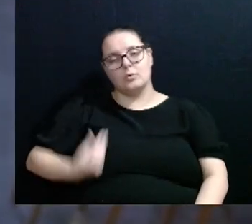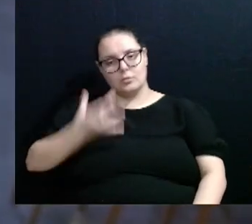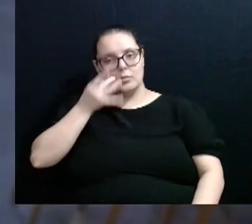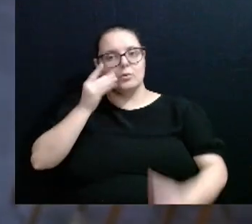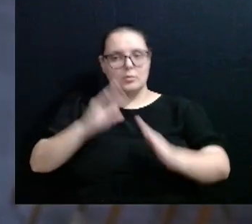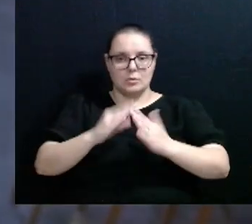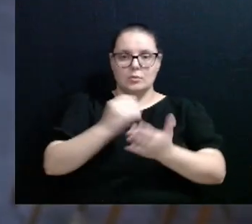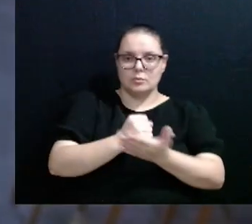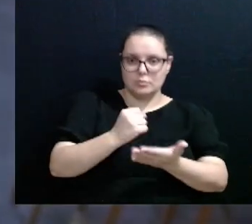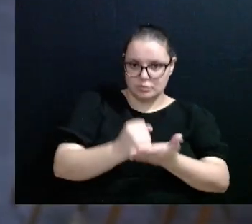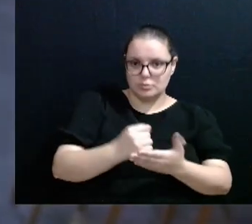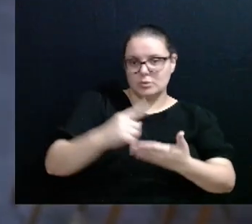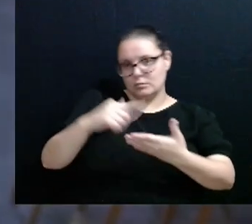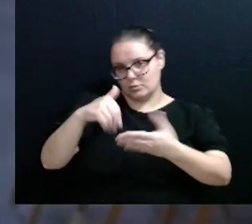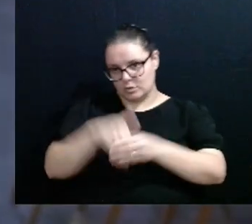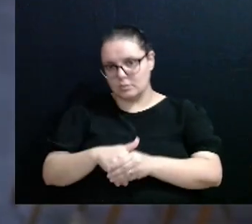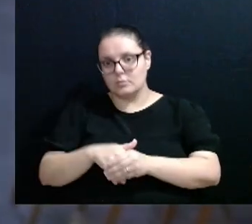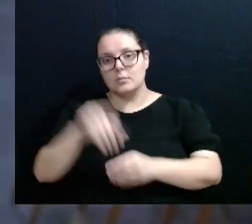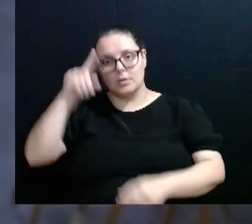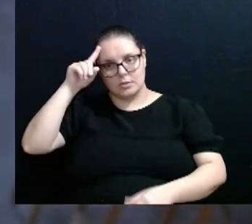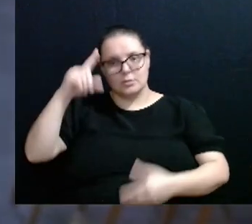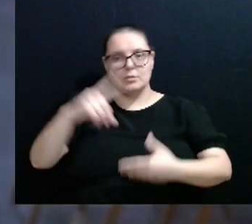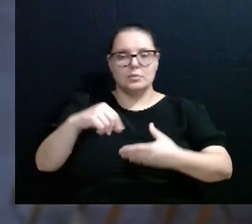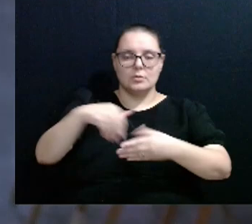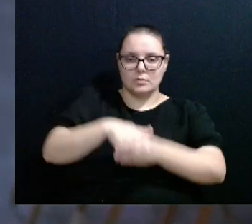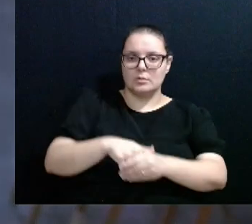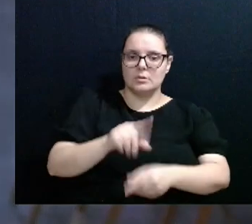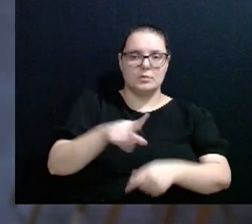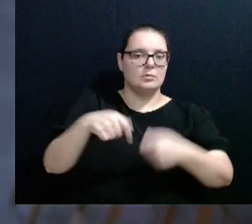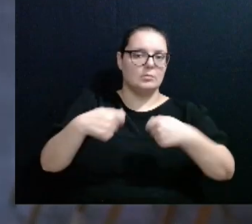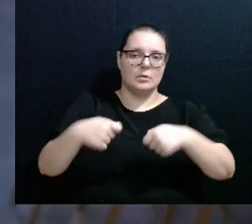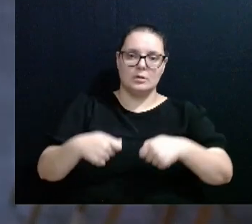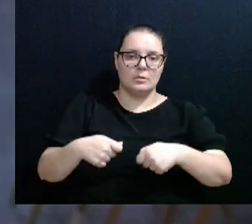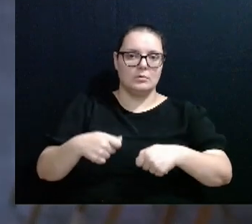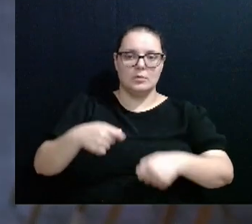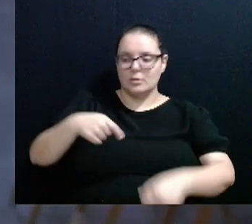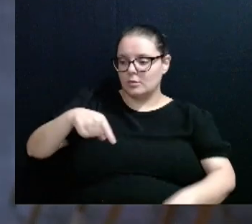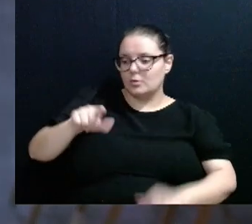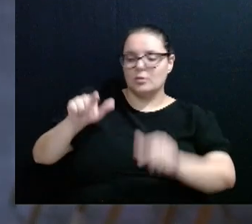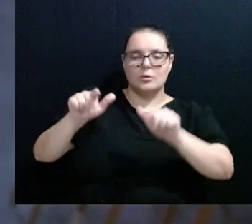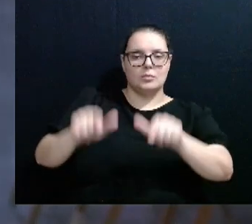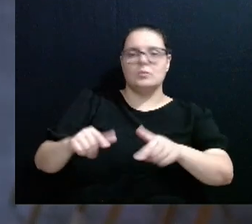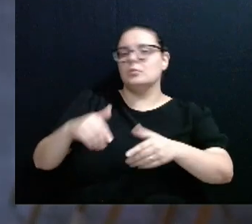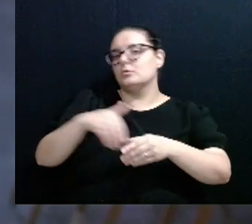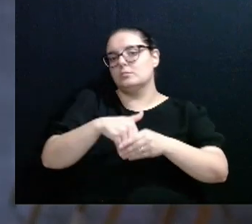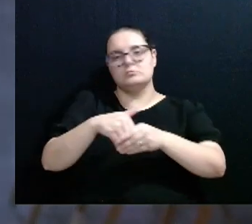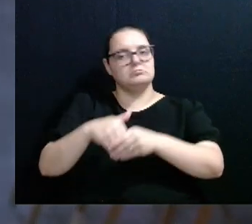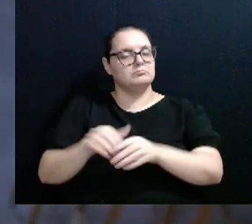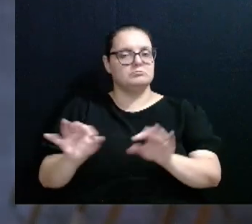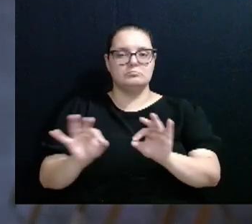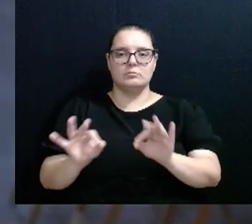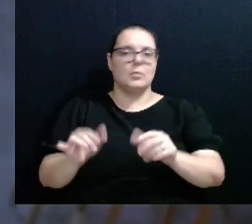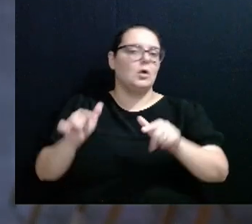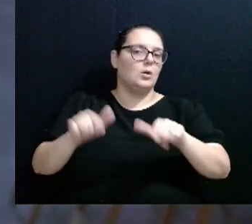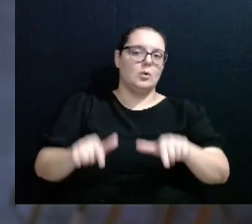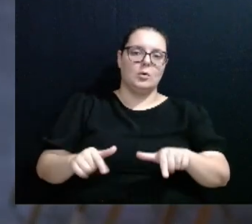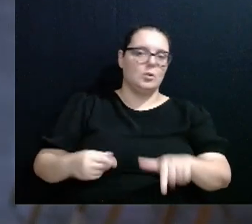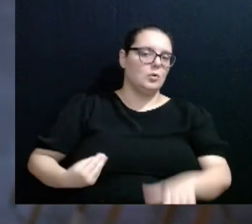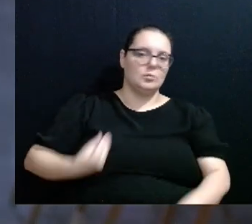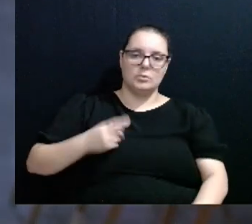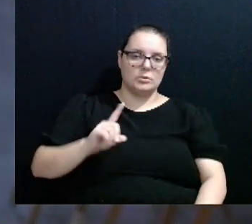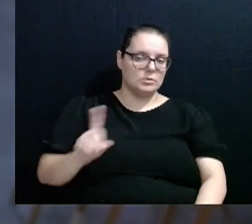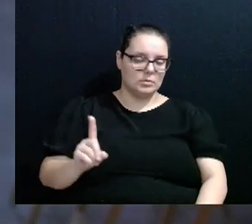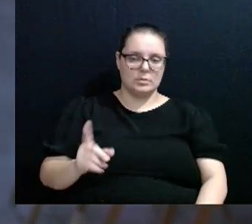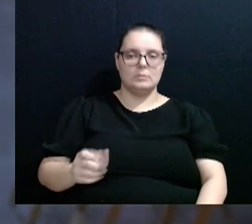cartórios. Mas no dia da eleição, a pessoa não precisa se dirigir até um local de votação, do local onde ela estiver, para poder